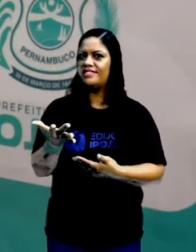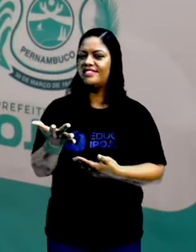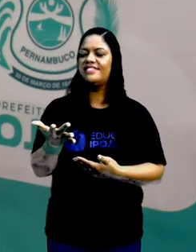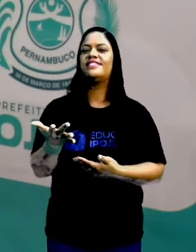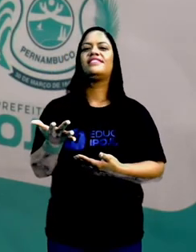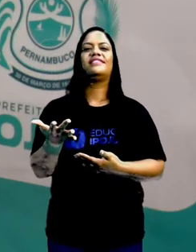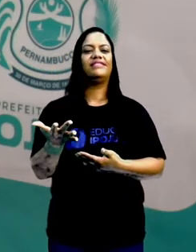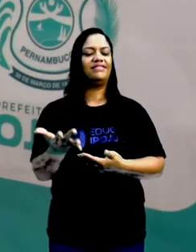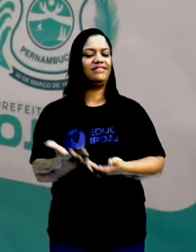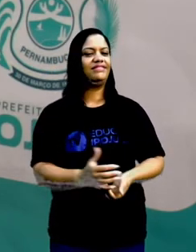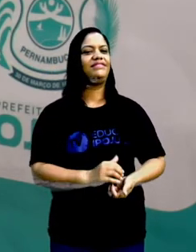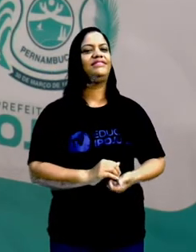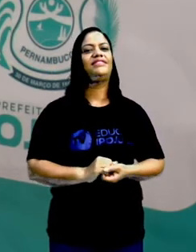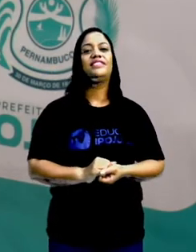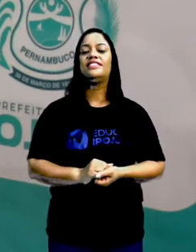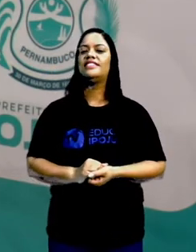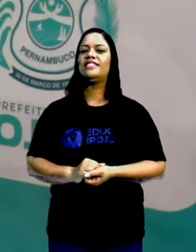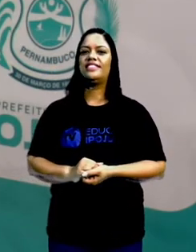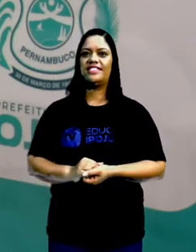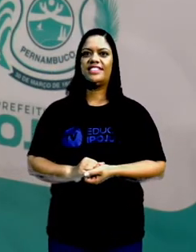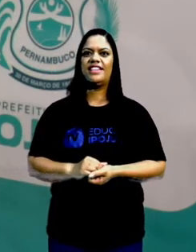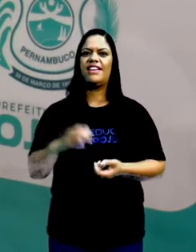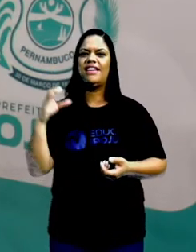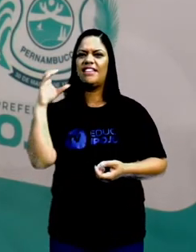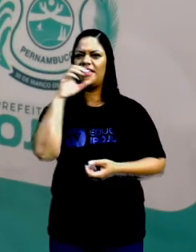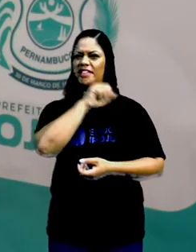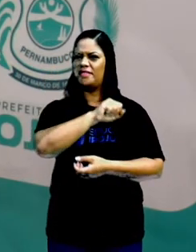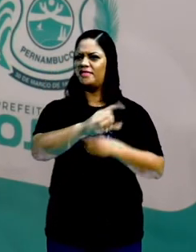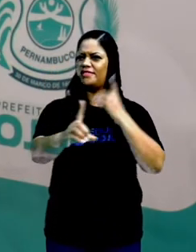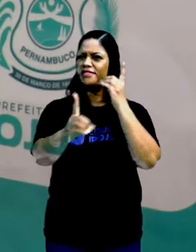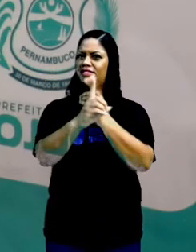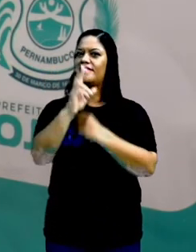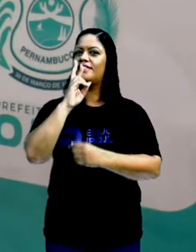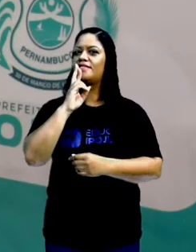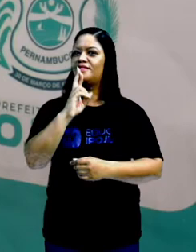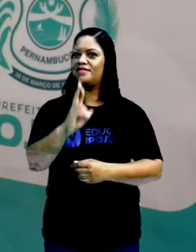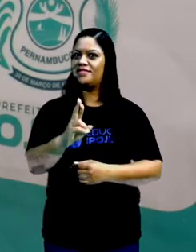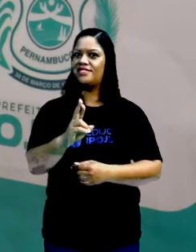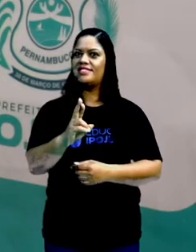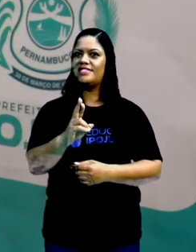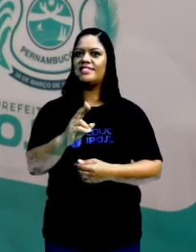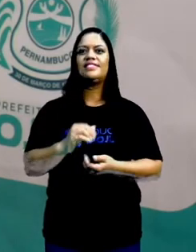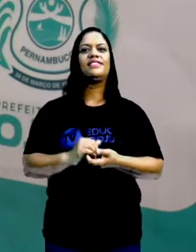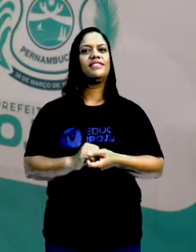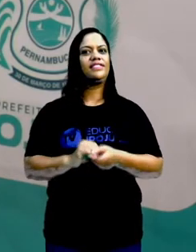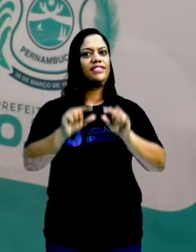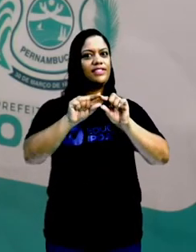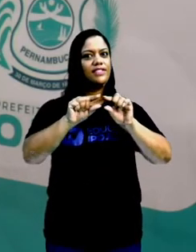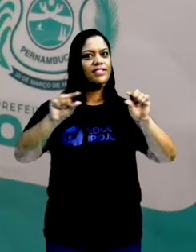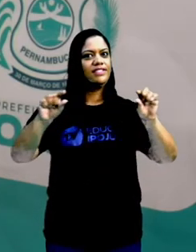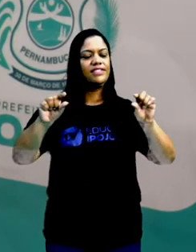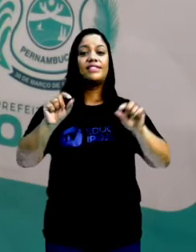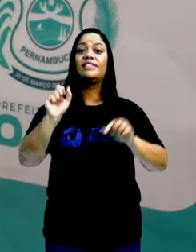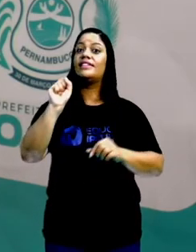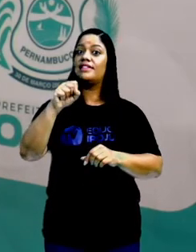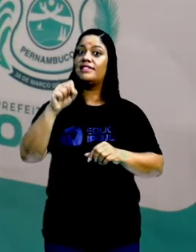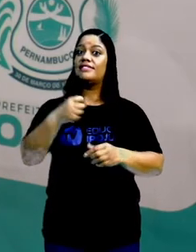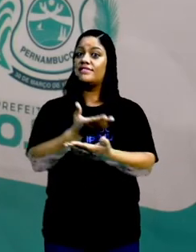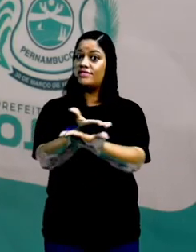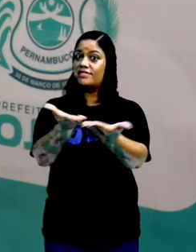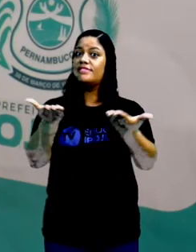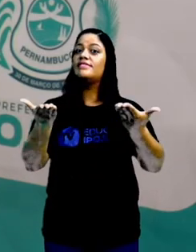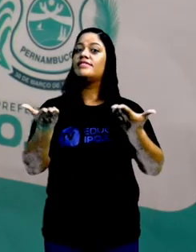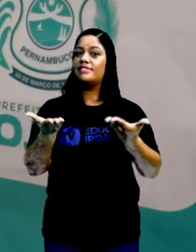e chegamos rapidinho ao resultado e a resposta foi completa. E é assim que vocês